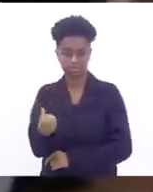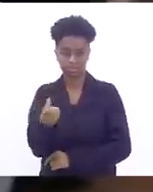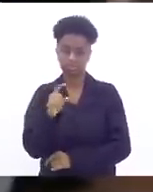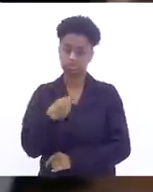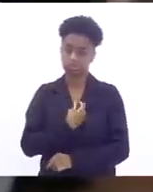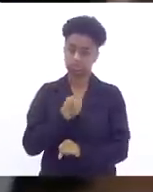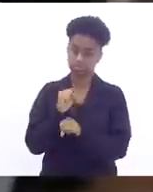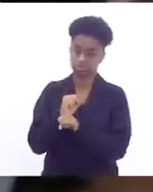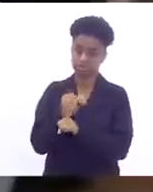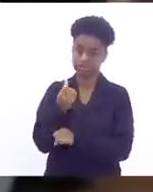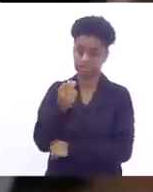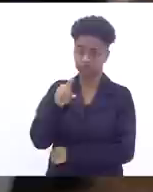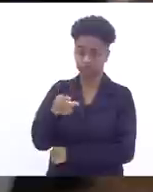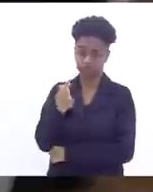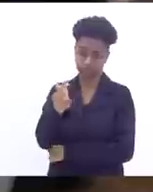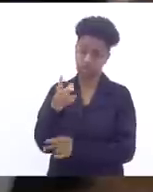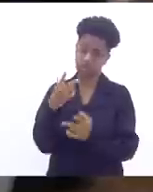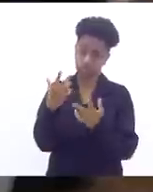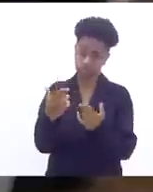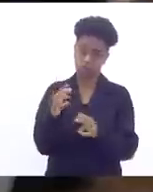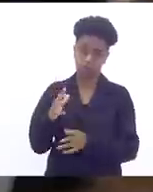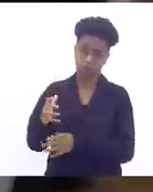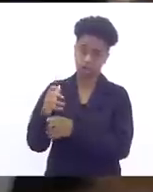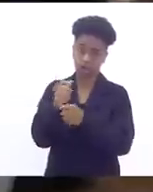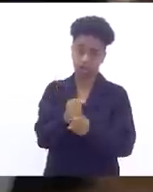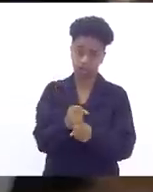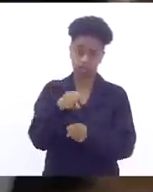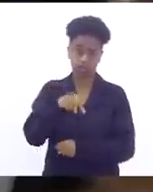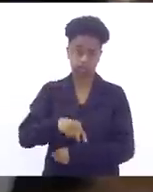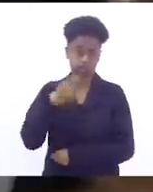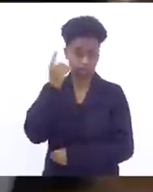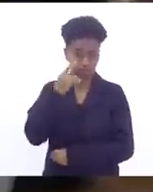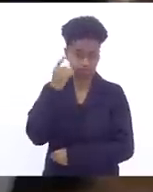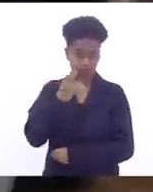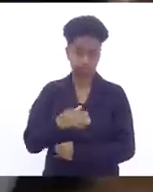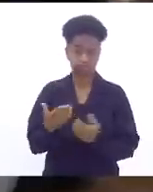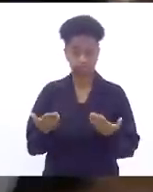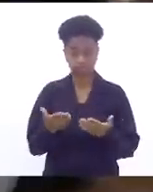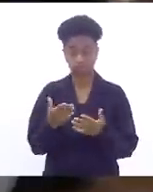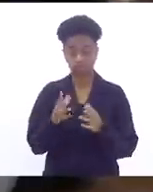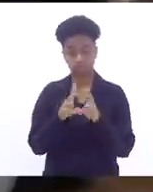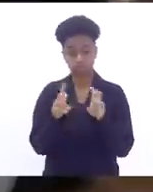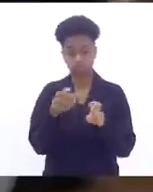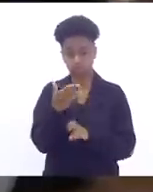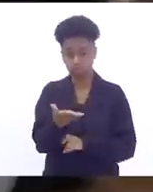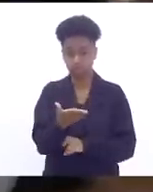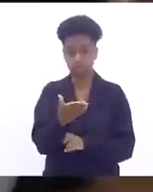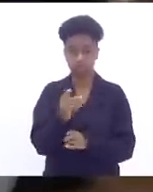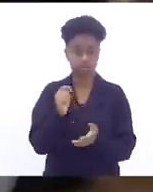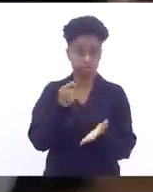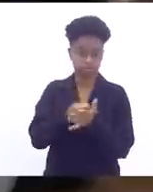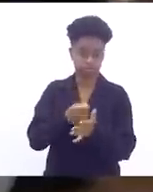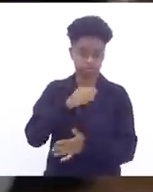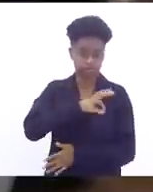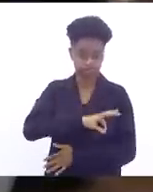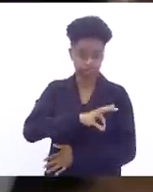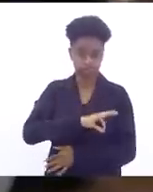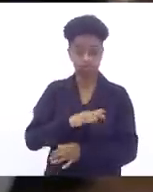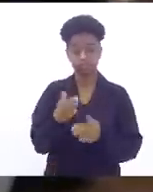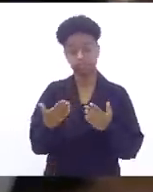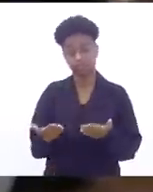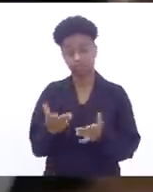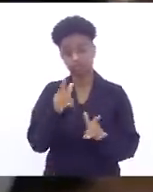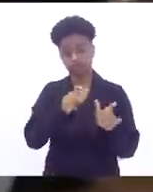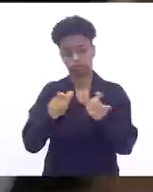está esperando os seis e meio como foi calculado aqui pelo nosso Deputado tá bom em relação à recomposição salarial Então pessoal